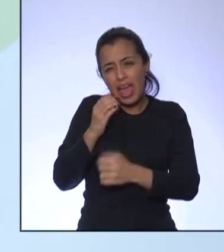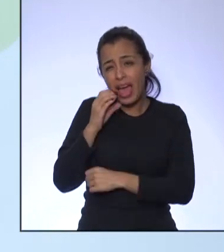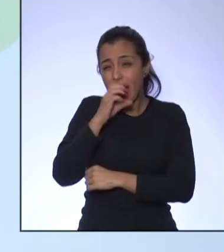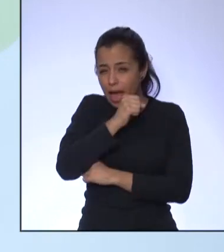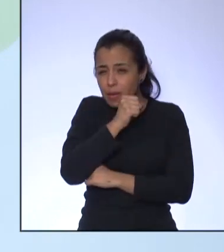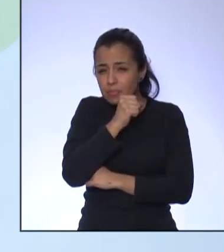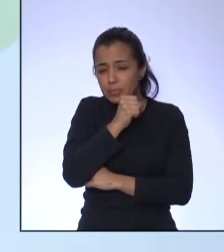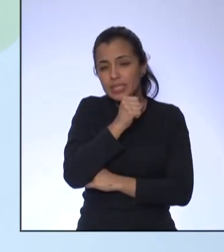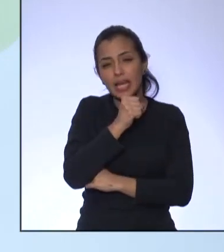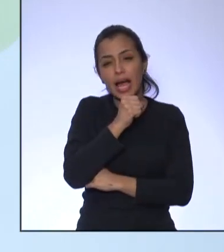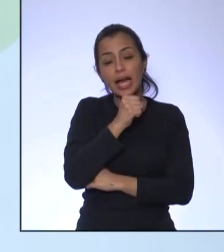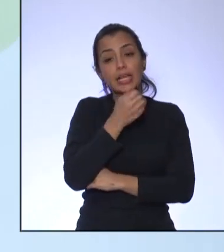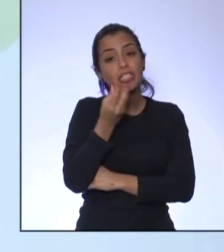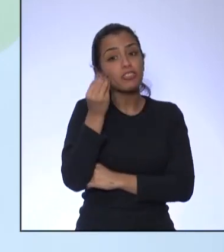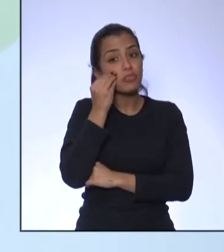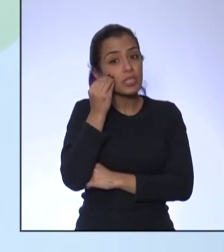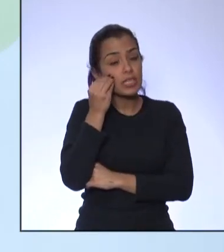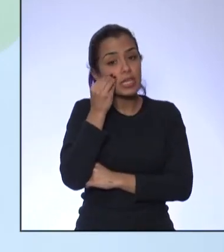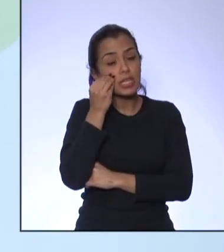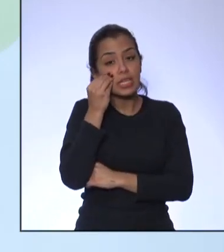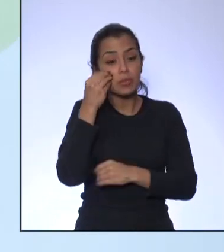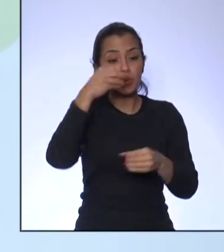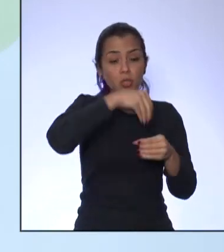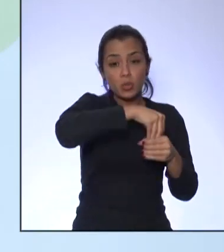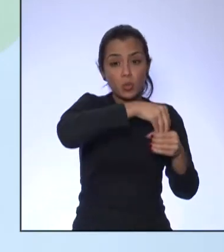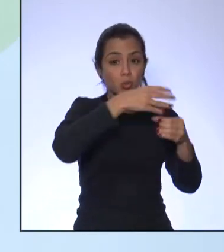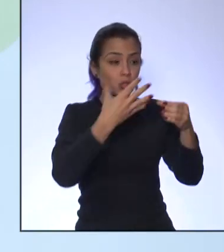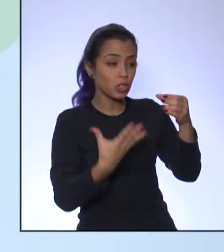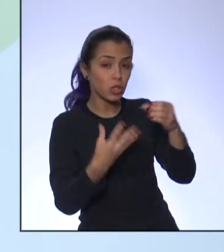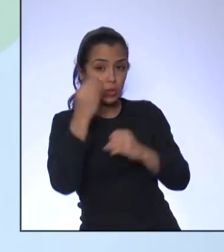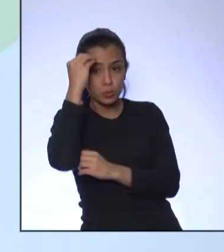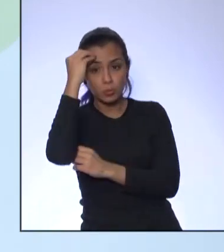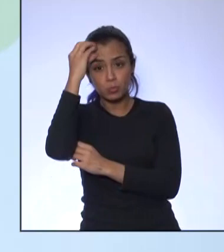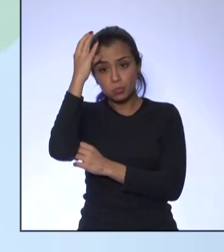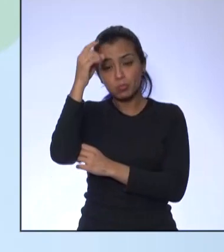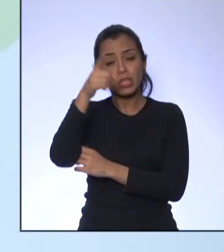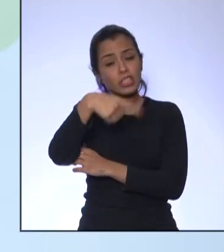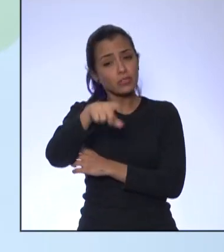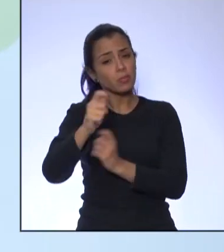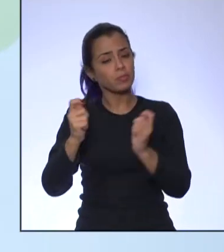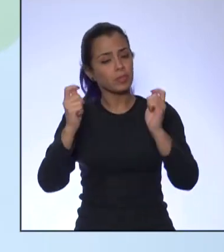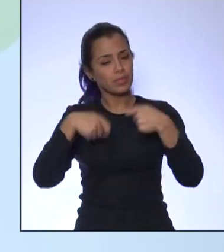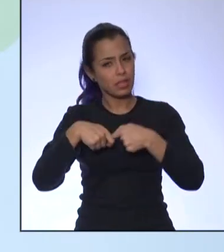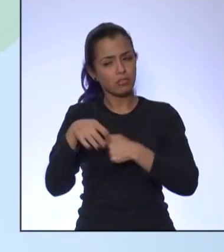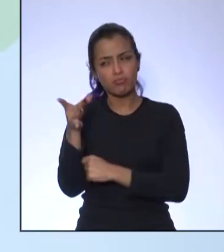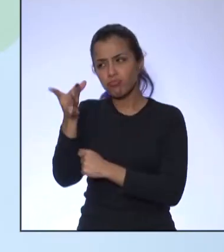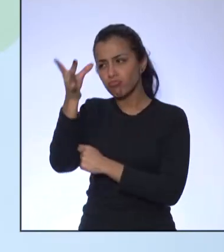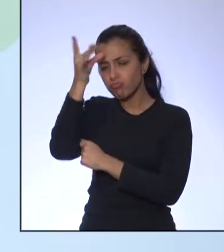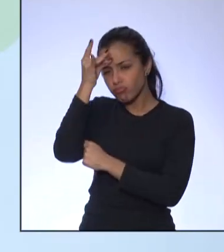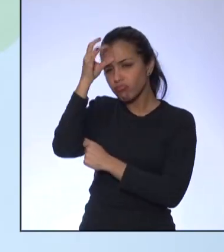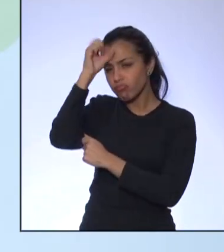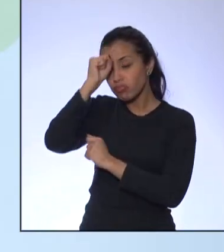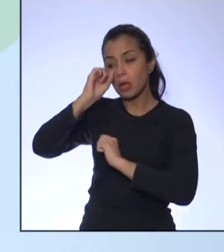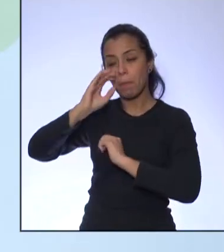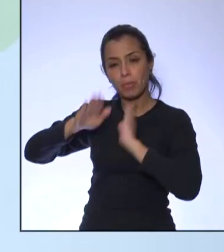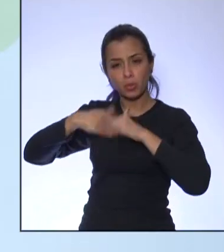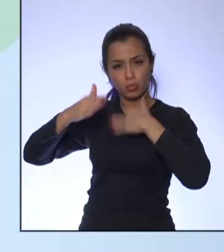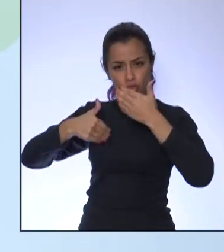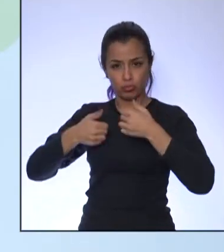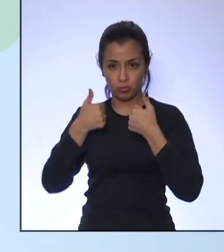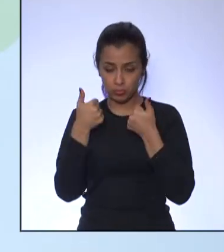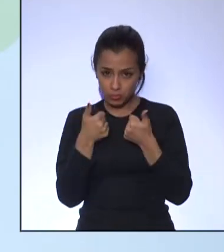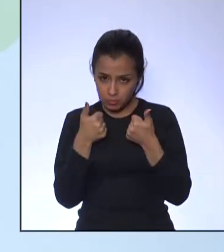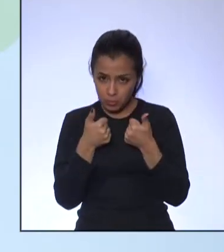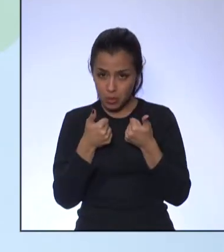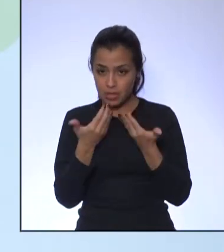momento, uma quantidade de conteúdos, de conhecimento, para que vocês consigam fazer desse momento um momento, de fato, produtivo. Então,